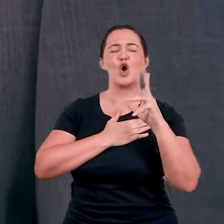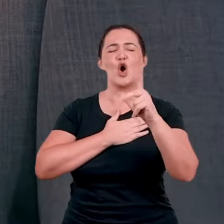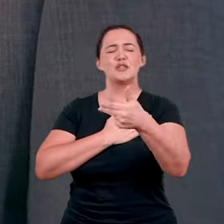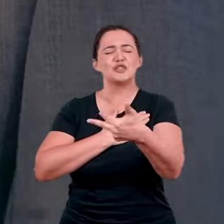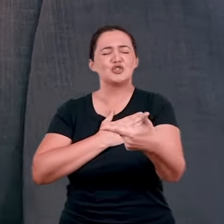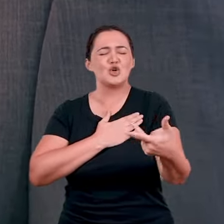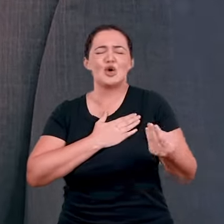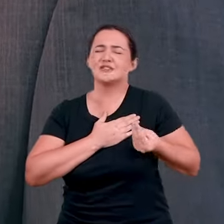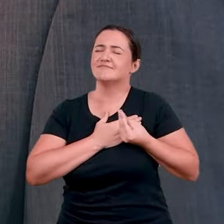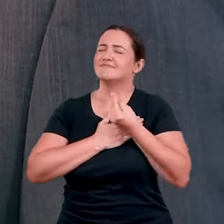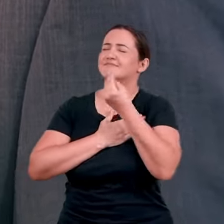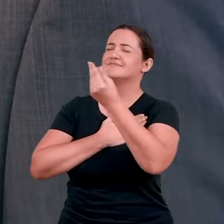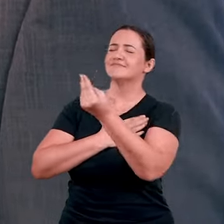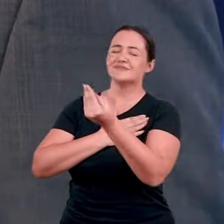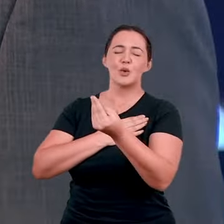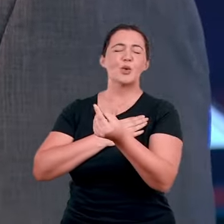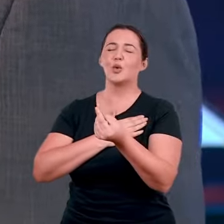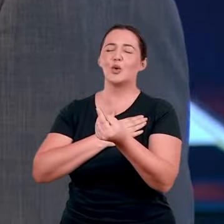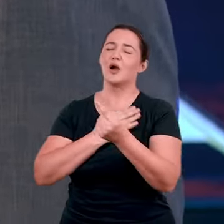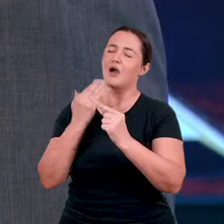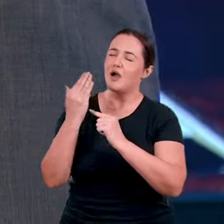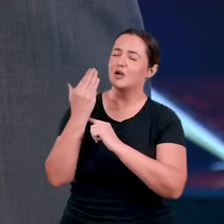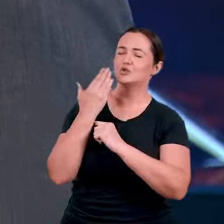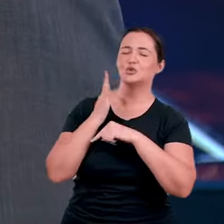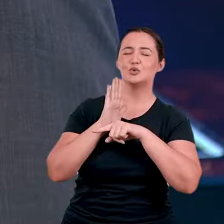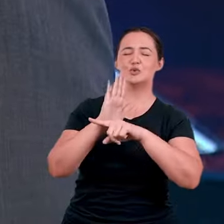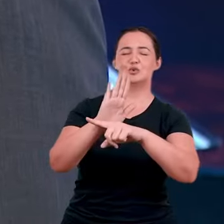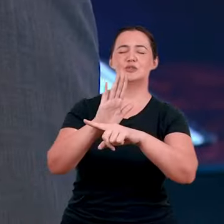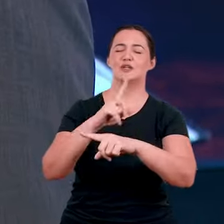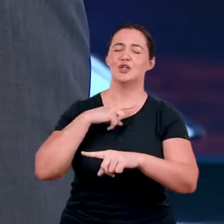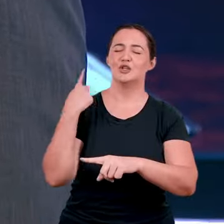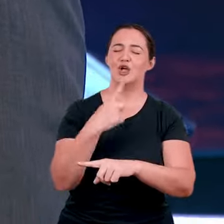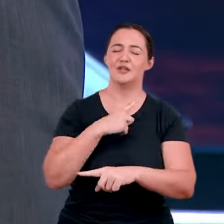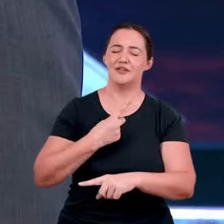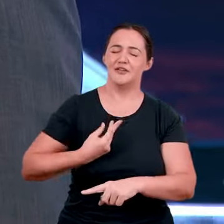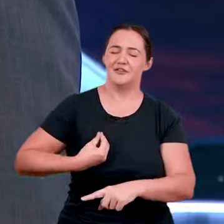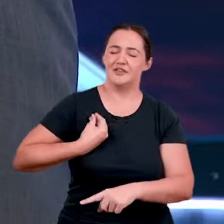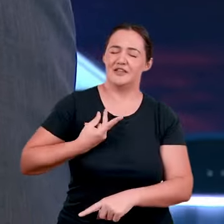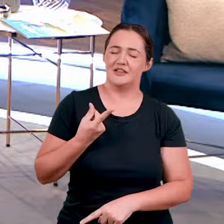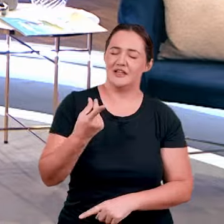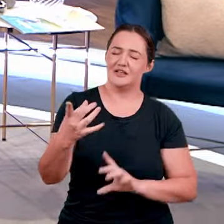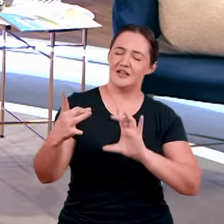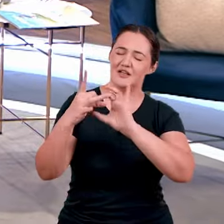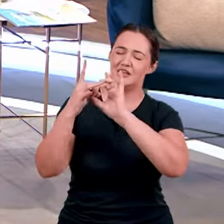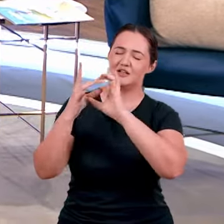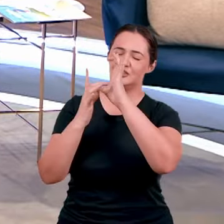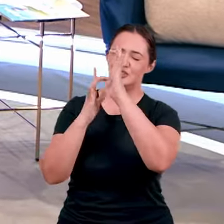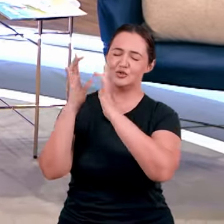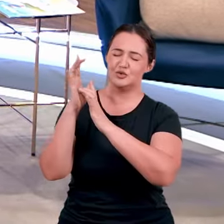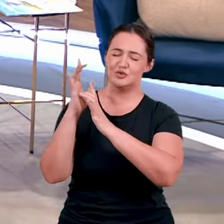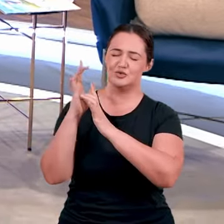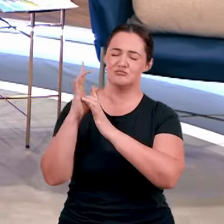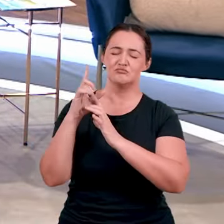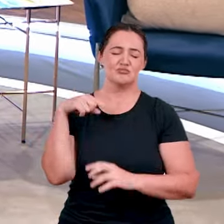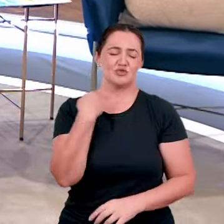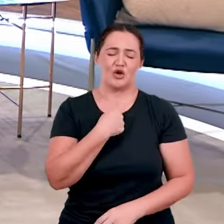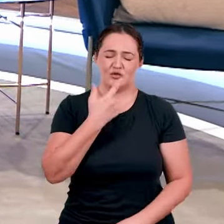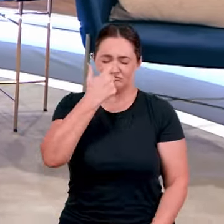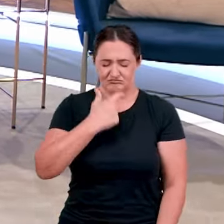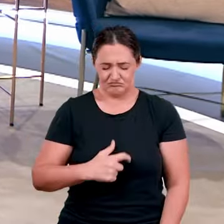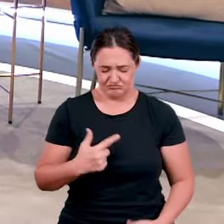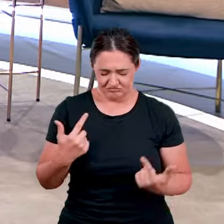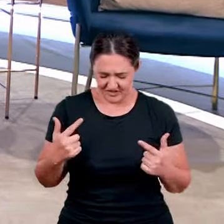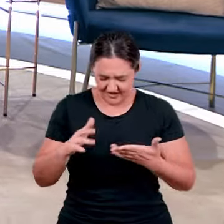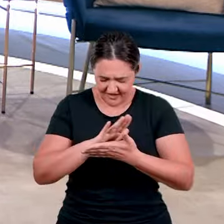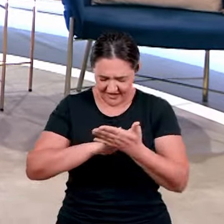que temos e tudo que somos, para que o Senhor nos ajude, para termos a vida eterna em Cristo Jesus. Não trazemos